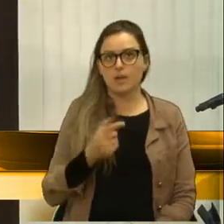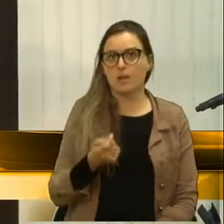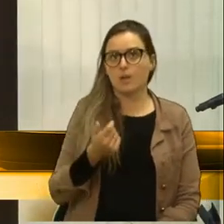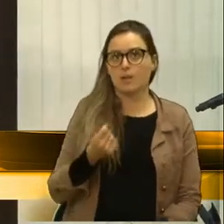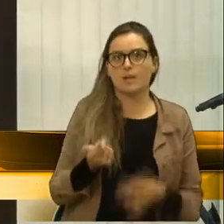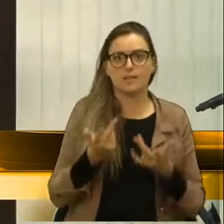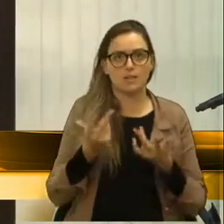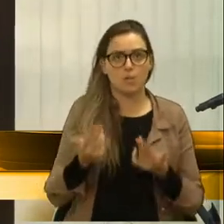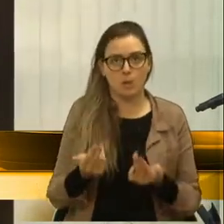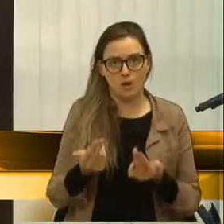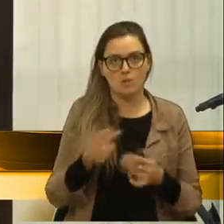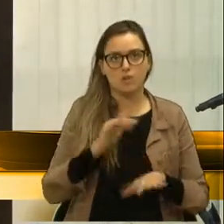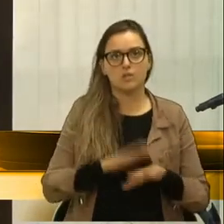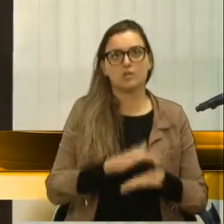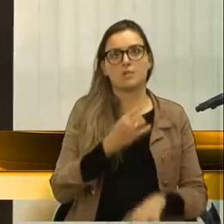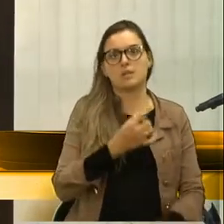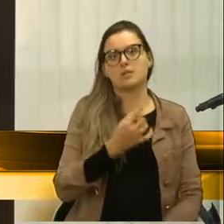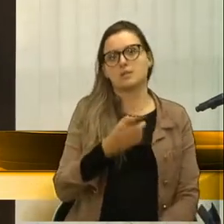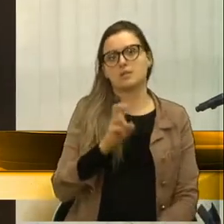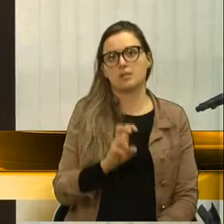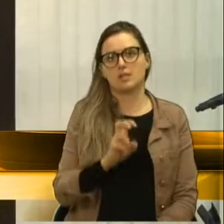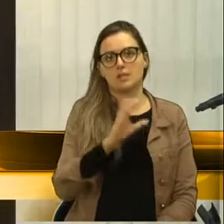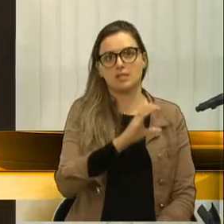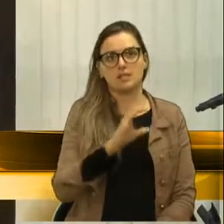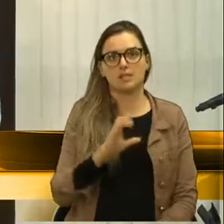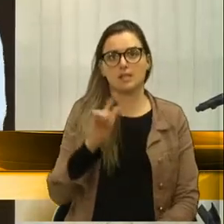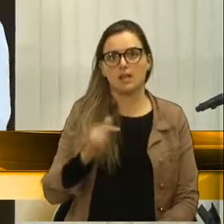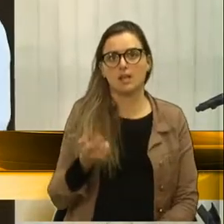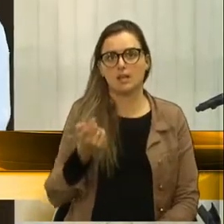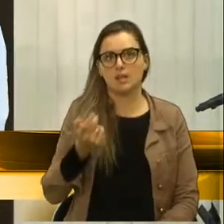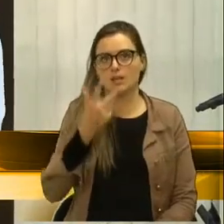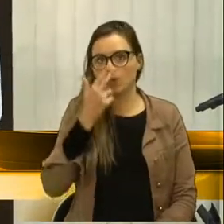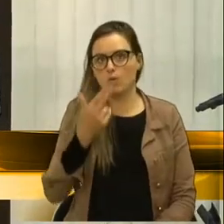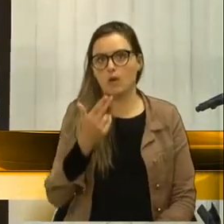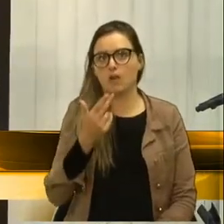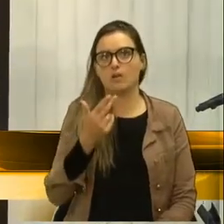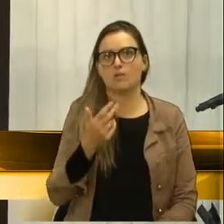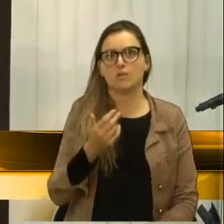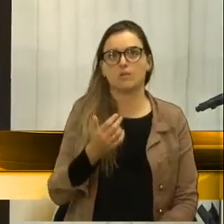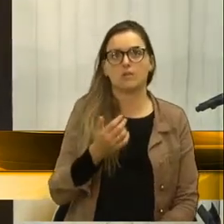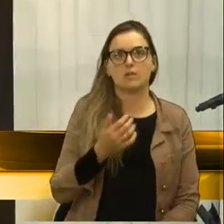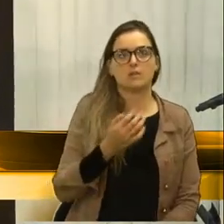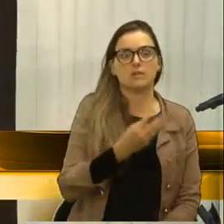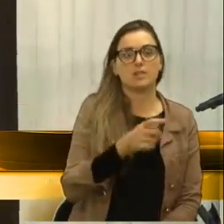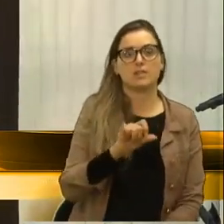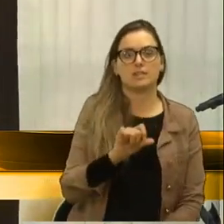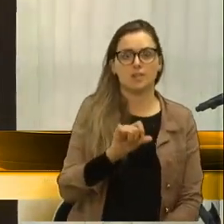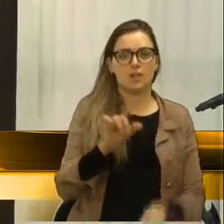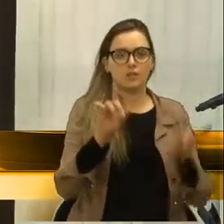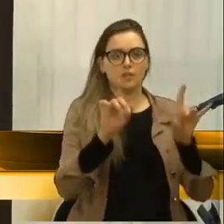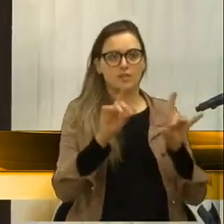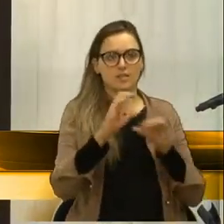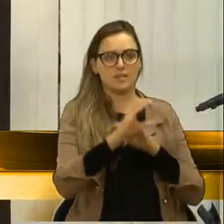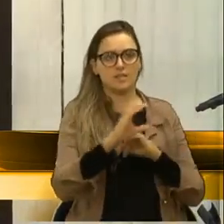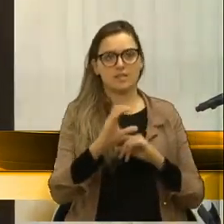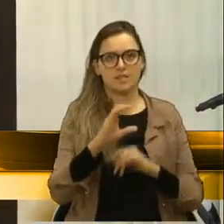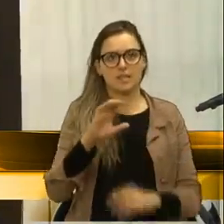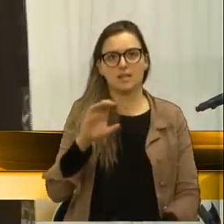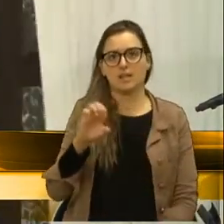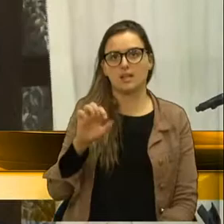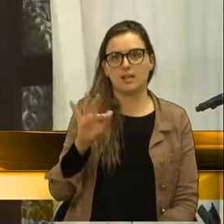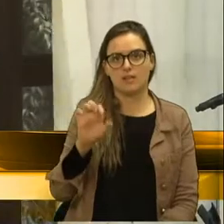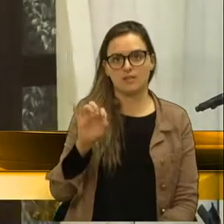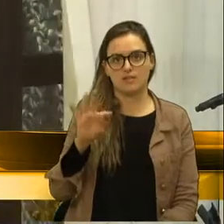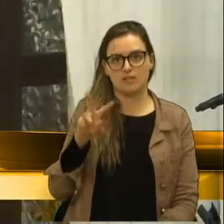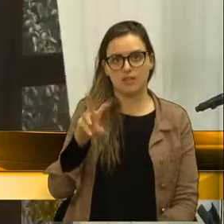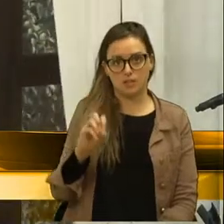de quase mais 115 servidores, ele é quase igual a 39 servidores efetivos. Quase igual. O custo maior da